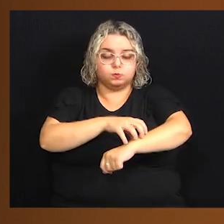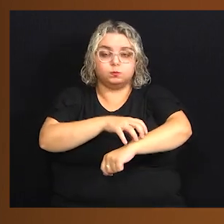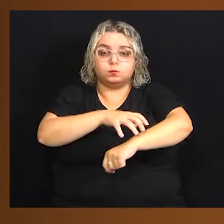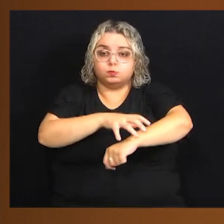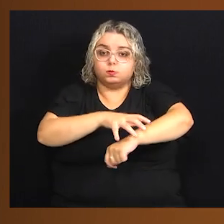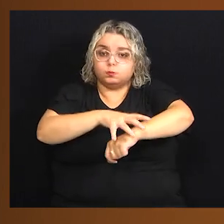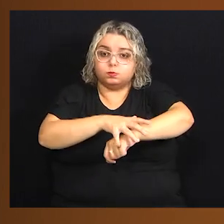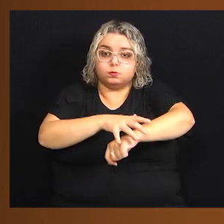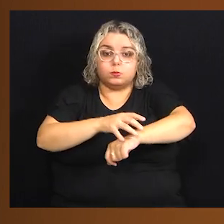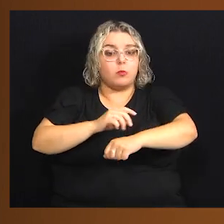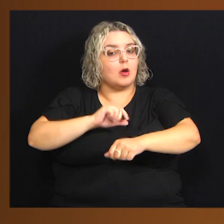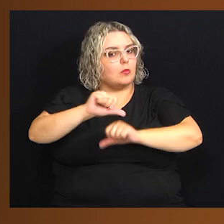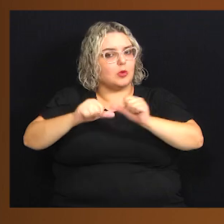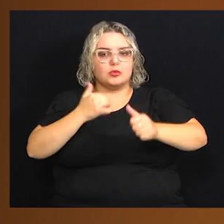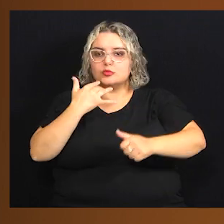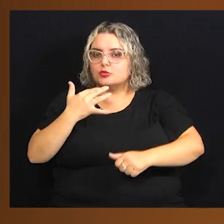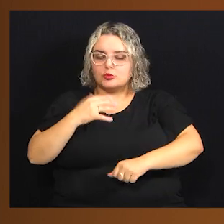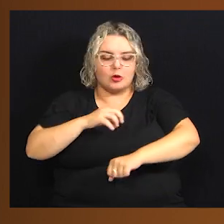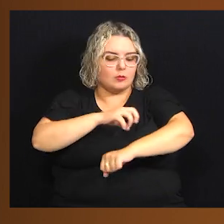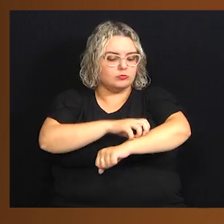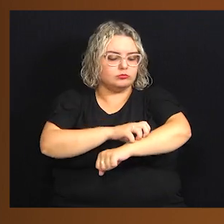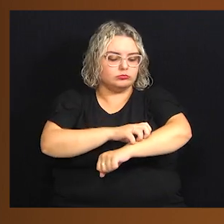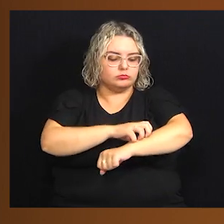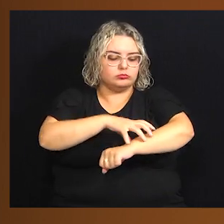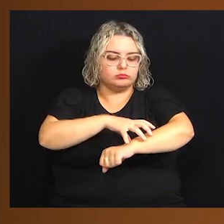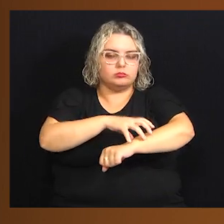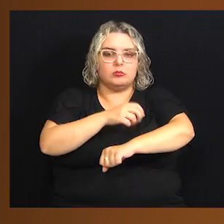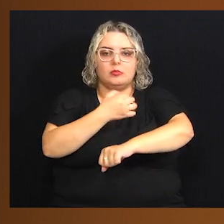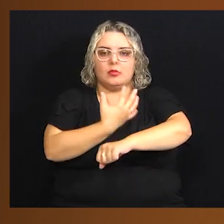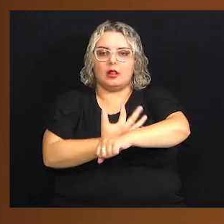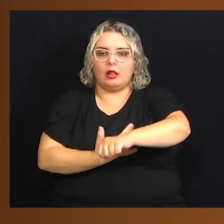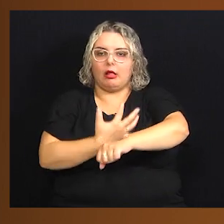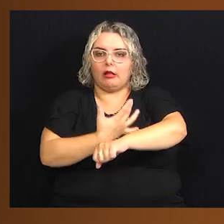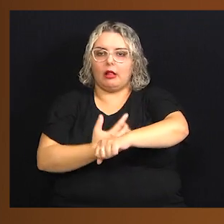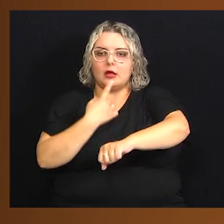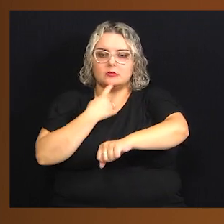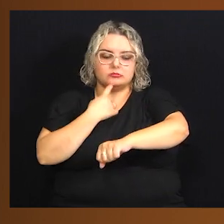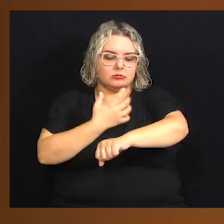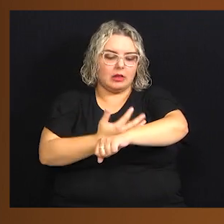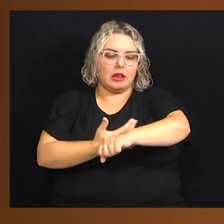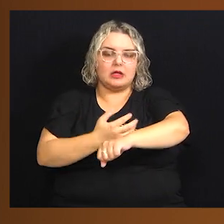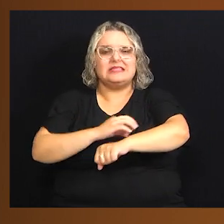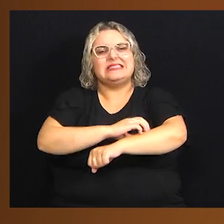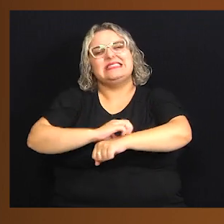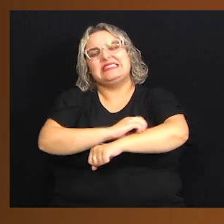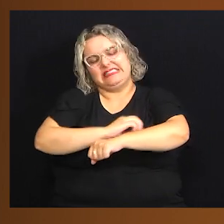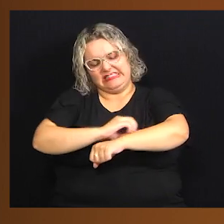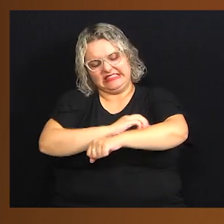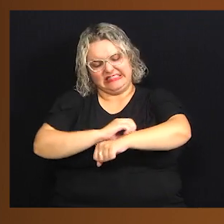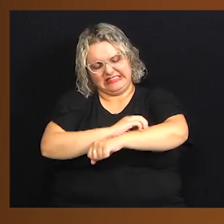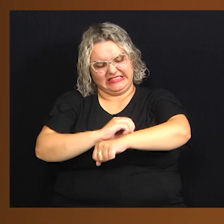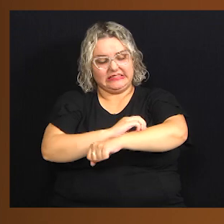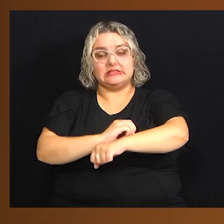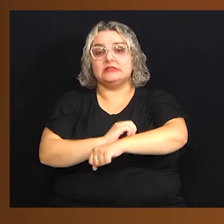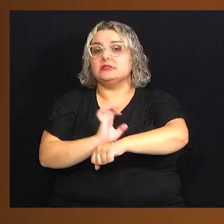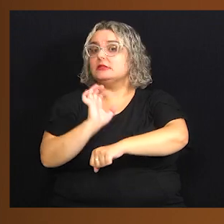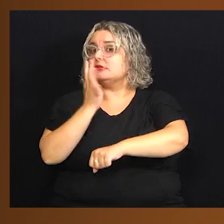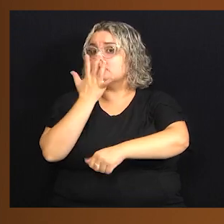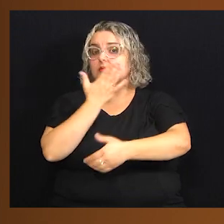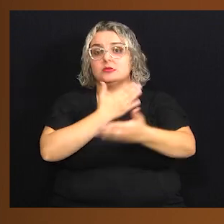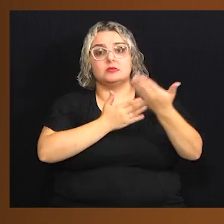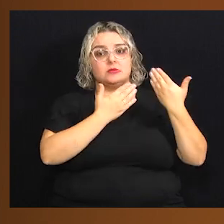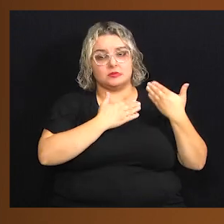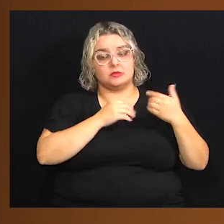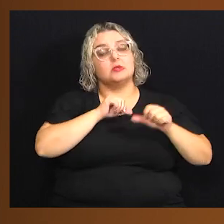crescendo, se você tem uma lesão que mudou de cor, se você tem uma lesão que começa a sangrar, que começa a coçar e que isso não